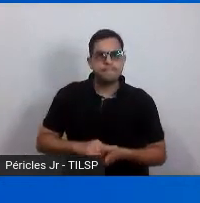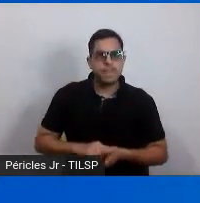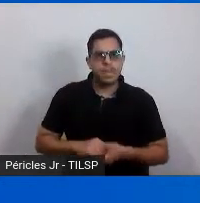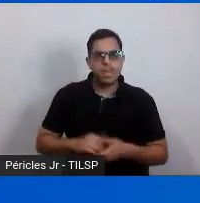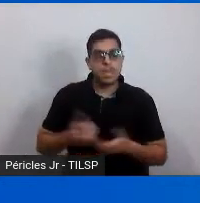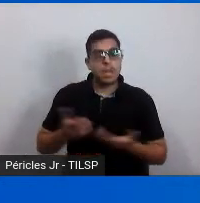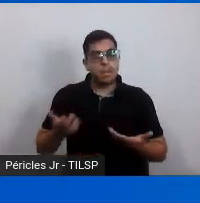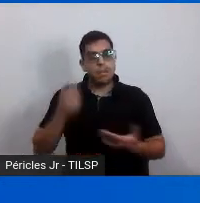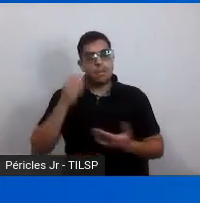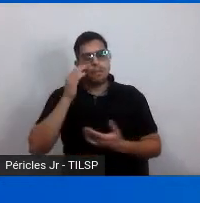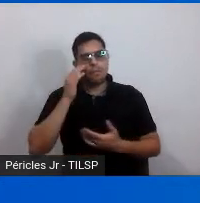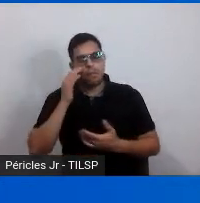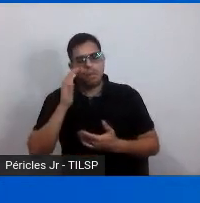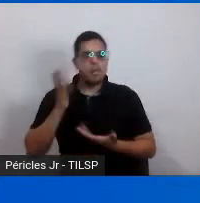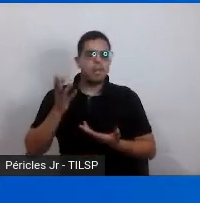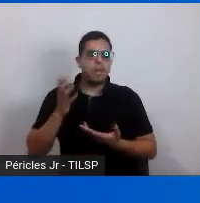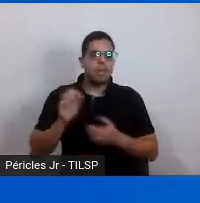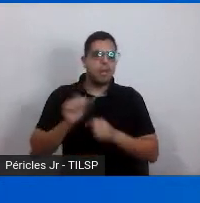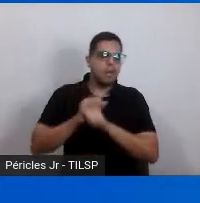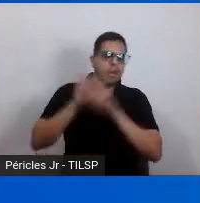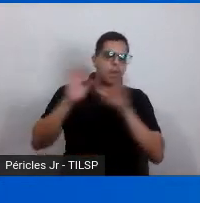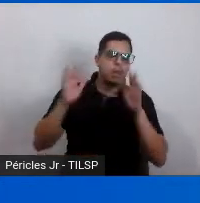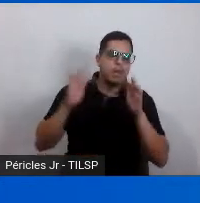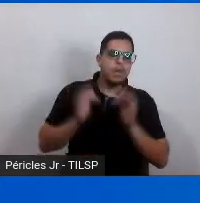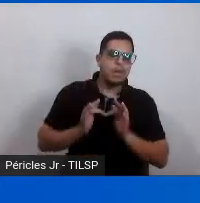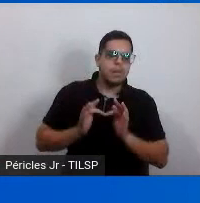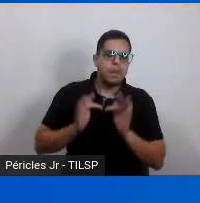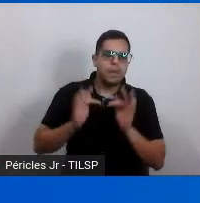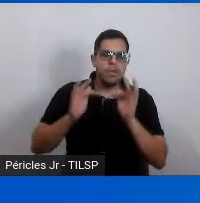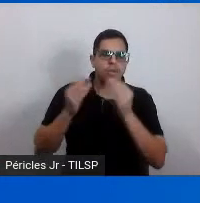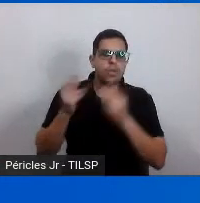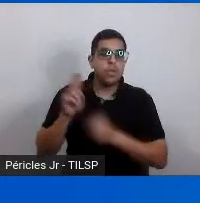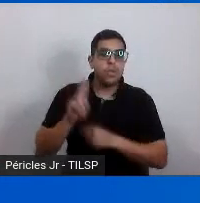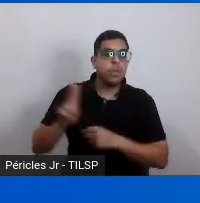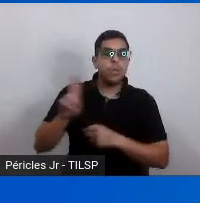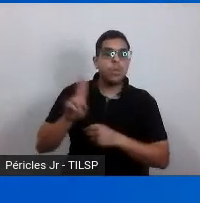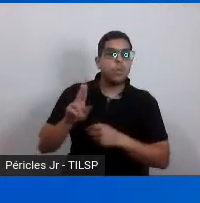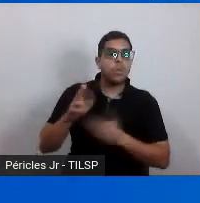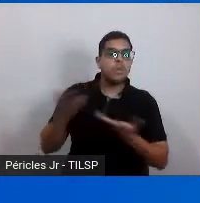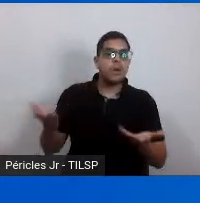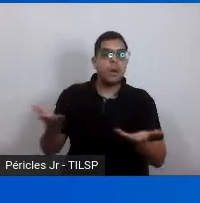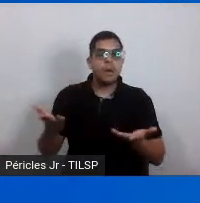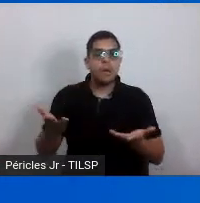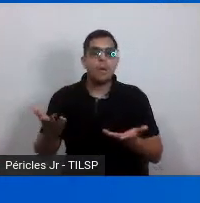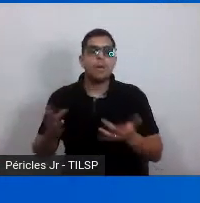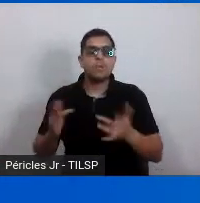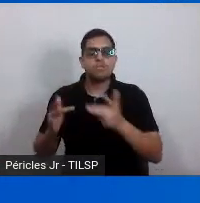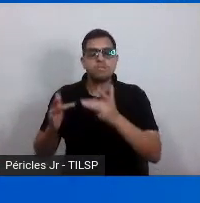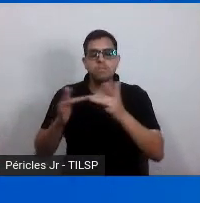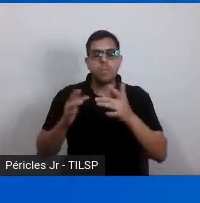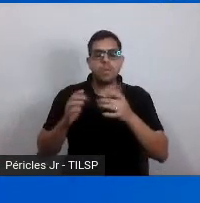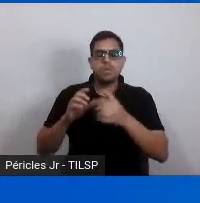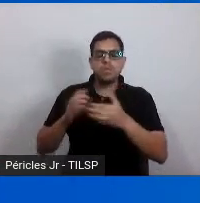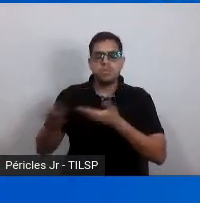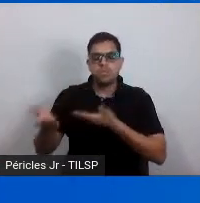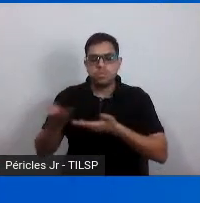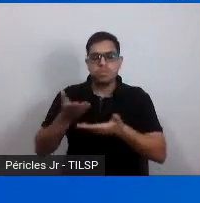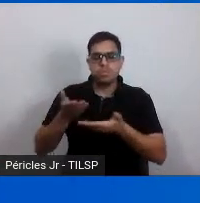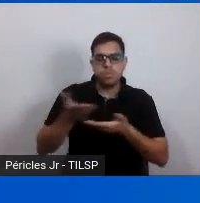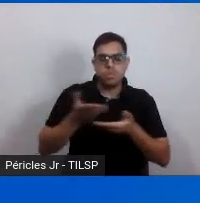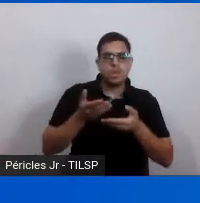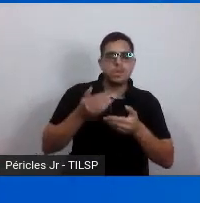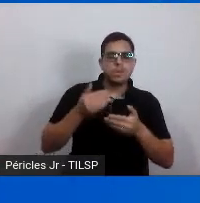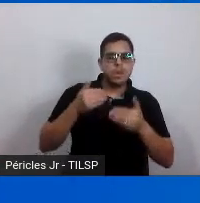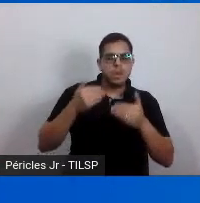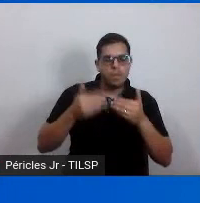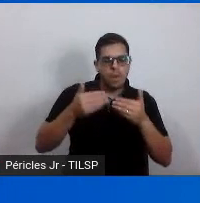possibilidades do uso da tecnologia na mediação de processos educacionais e me parece que a gente vai